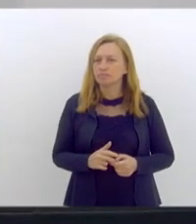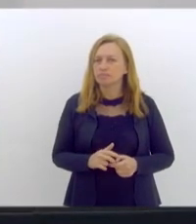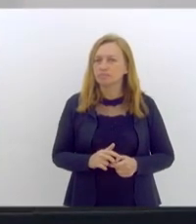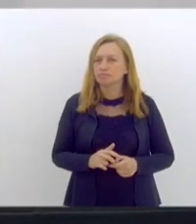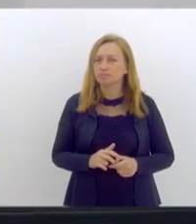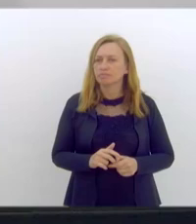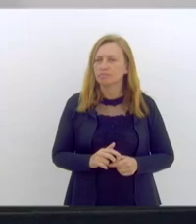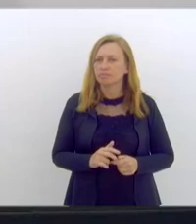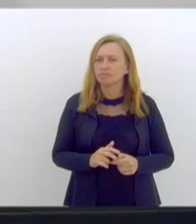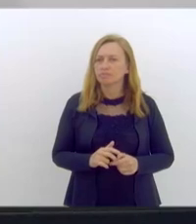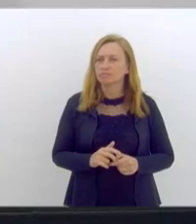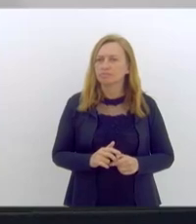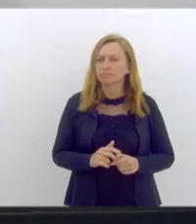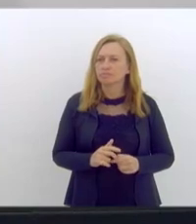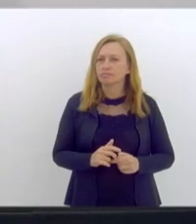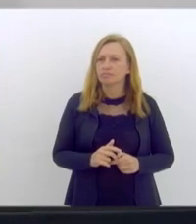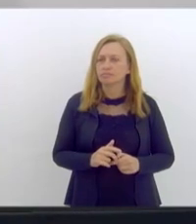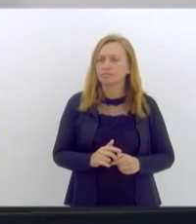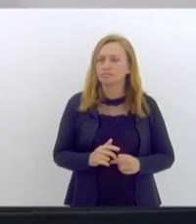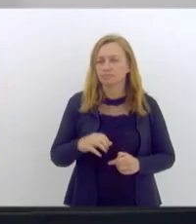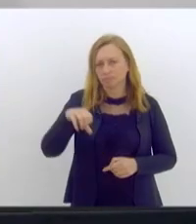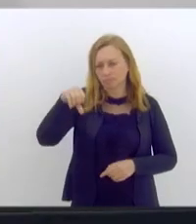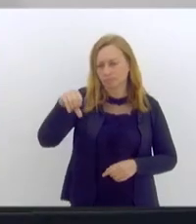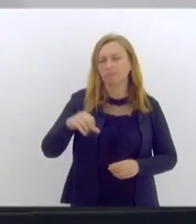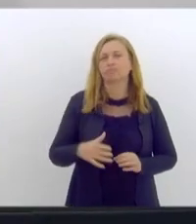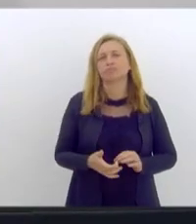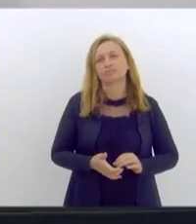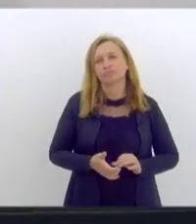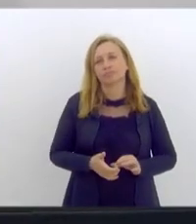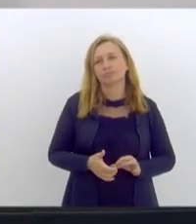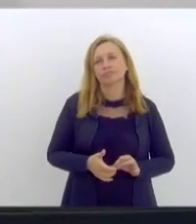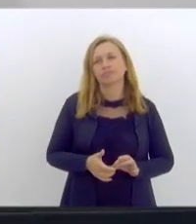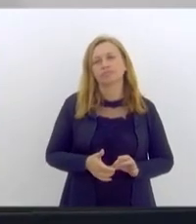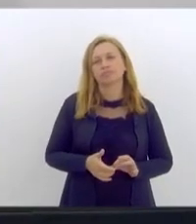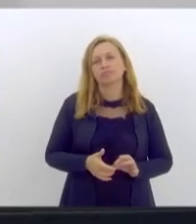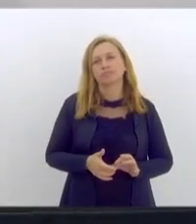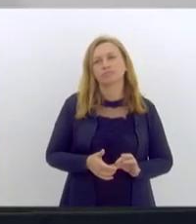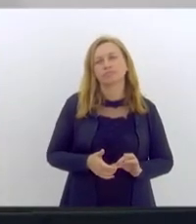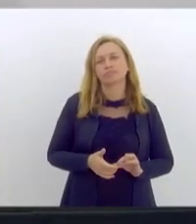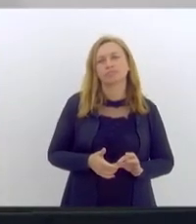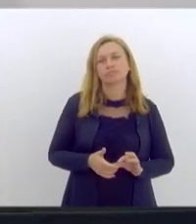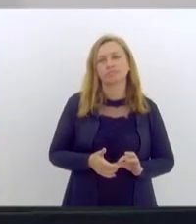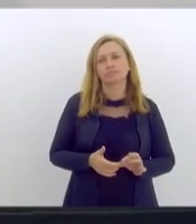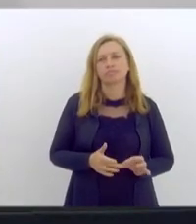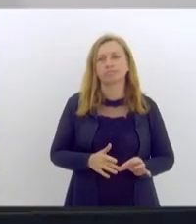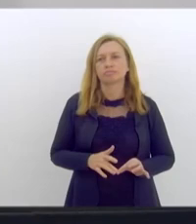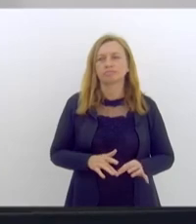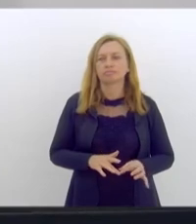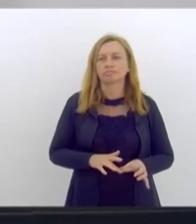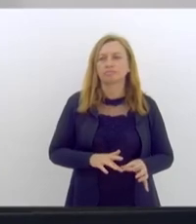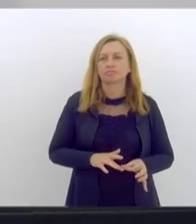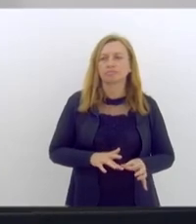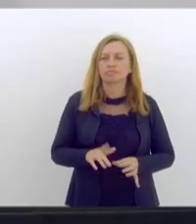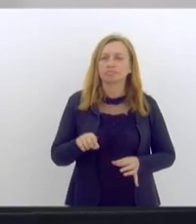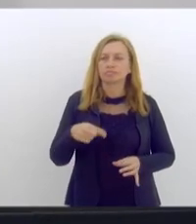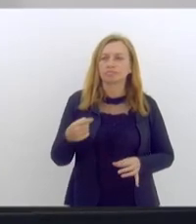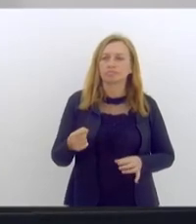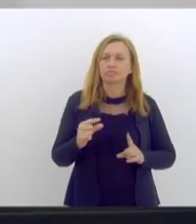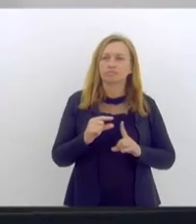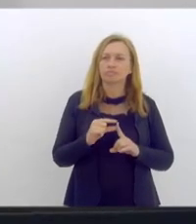tá aqui a 9 mesmo né a 9 apenas depois da palavra